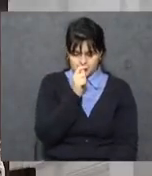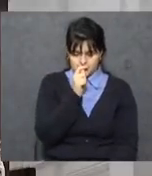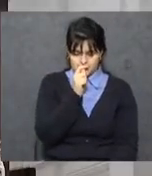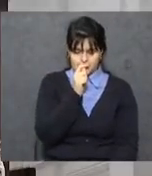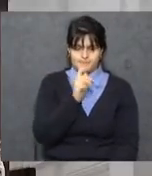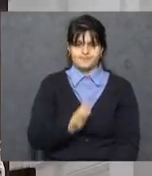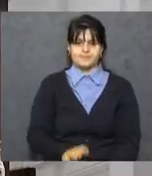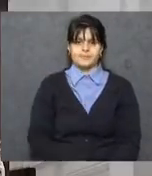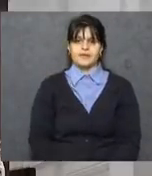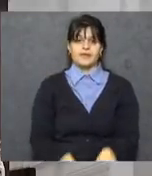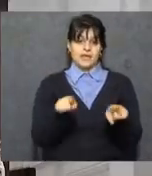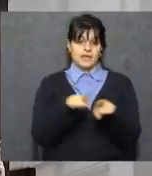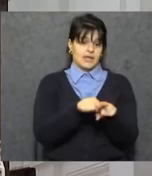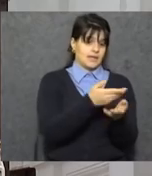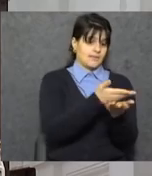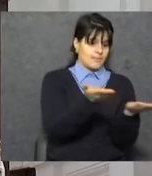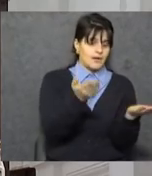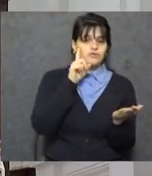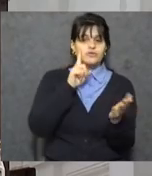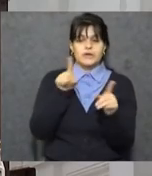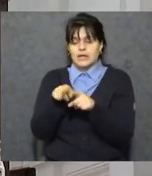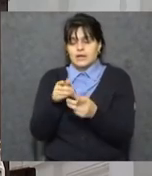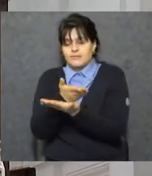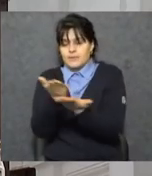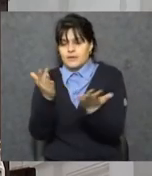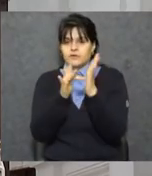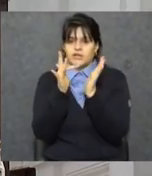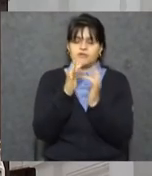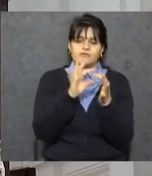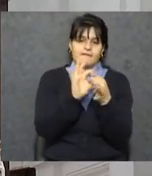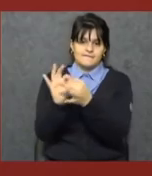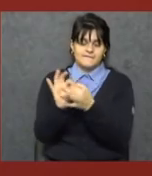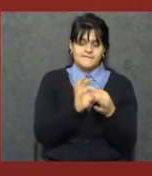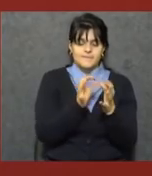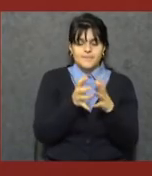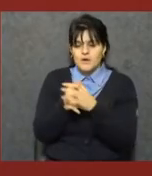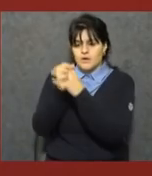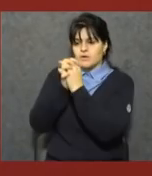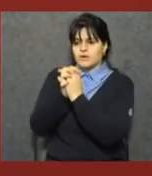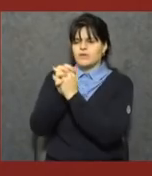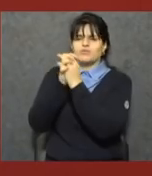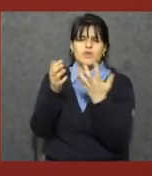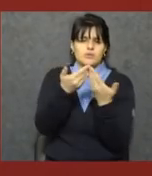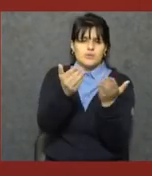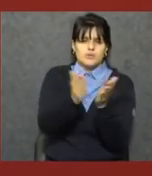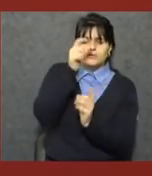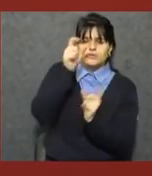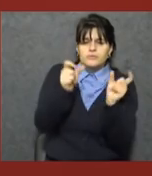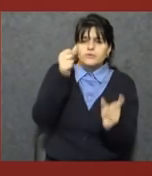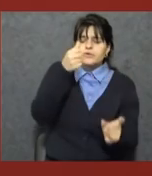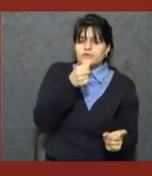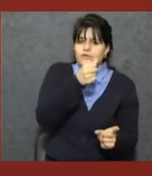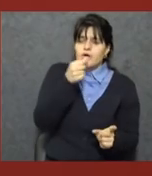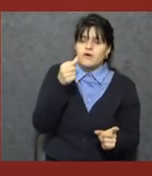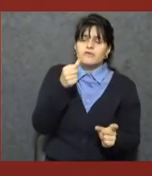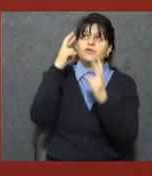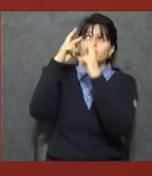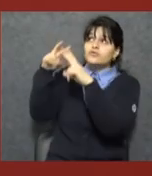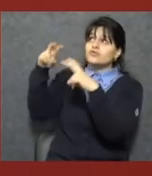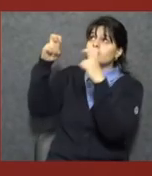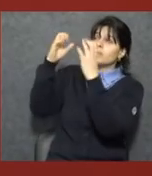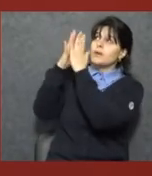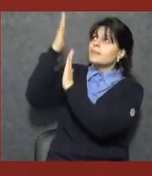Irmãos e irmãs em Cristo, oremos para que todos os que sofrem descubram no amor de Deus e nas palavras de Cristo o remédio